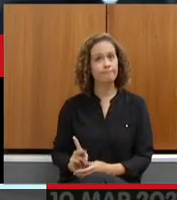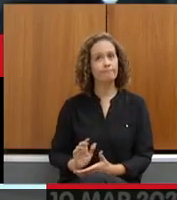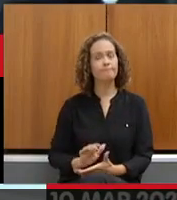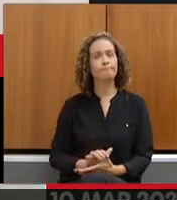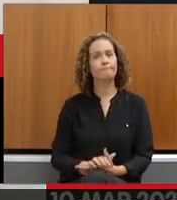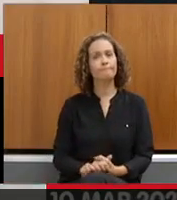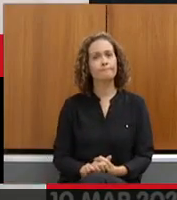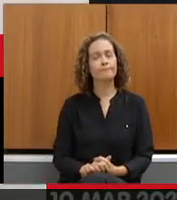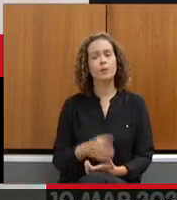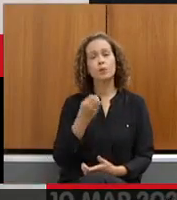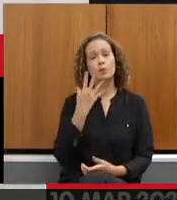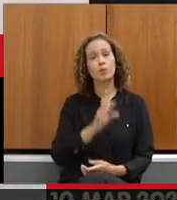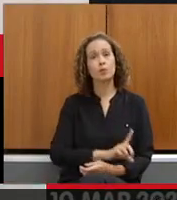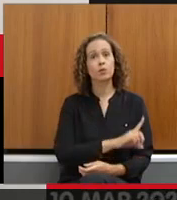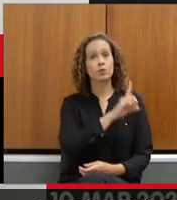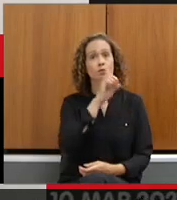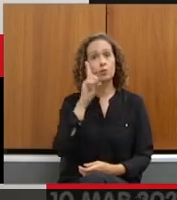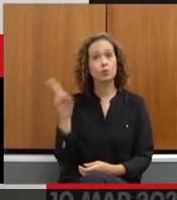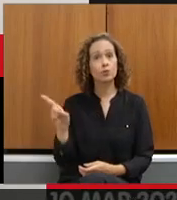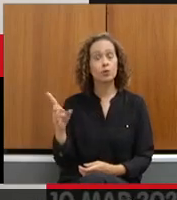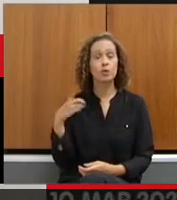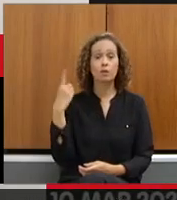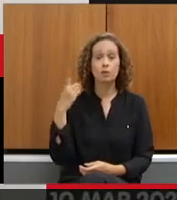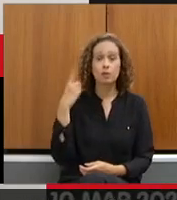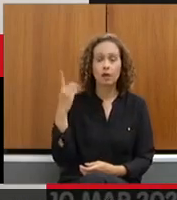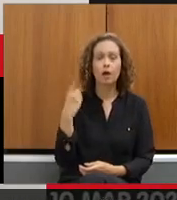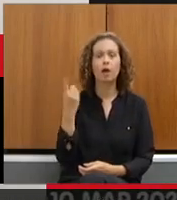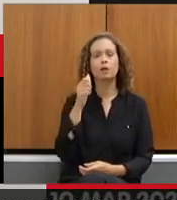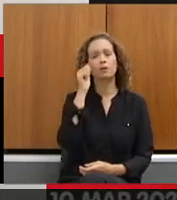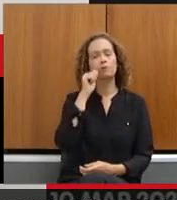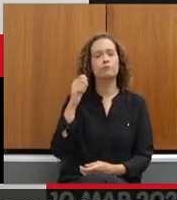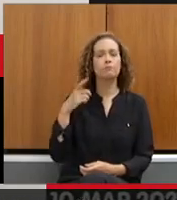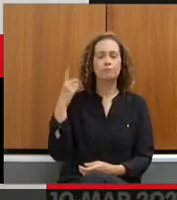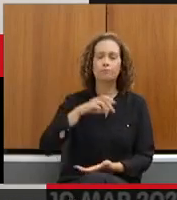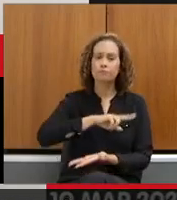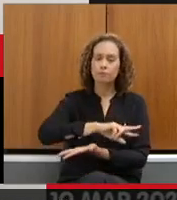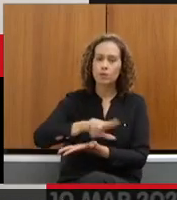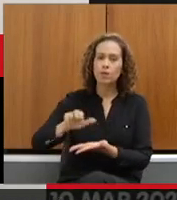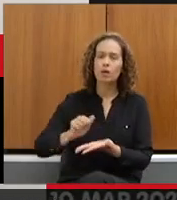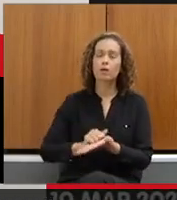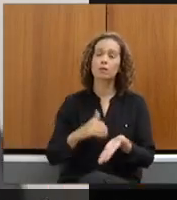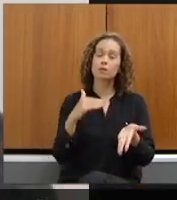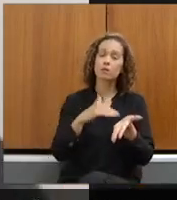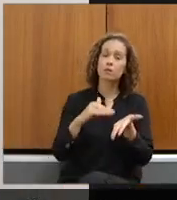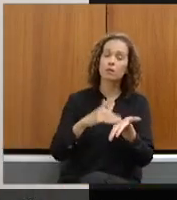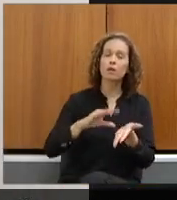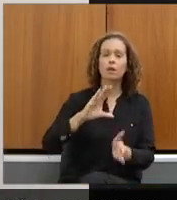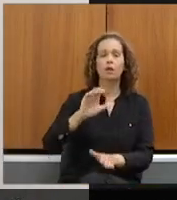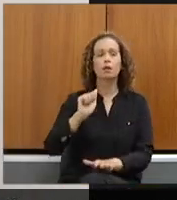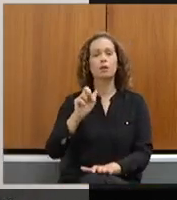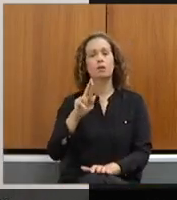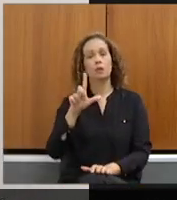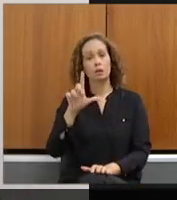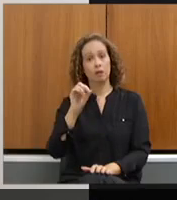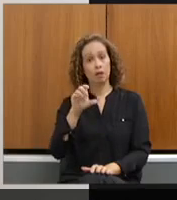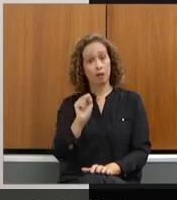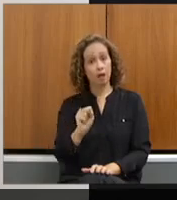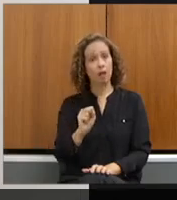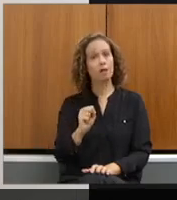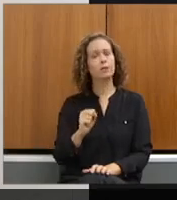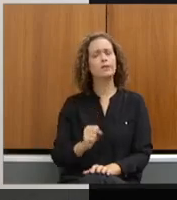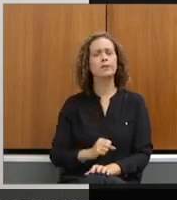é bom dia de tantos detalhes é bom dia secretário Carlos Eduardo e